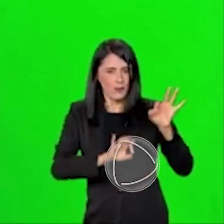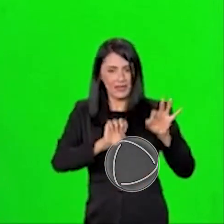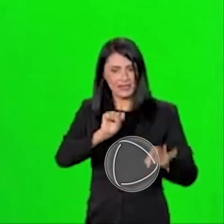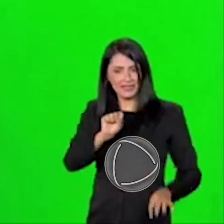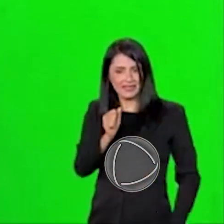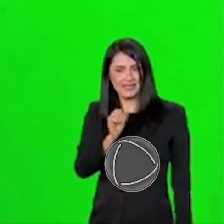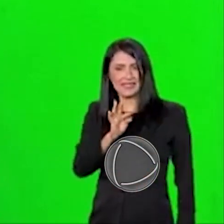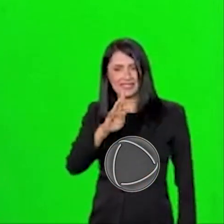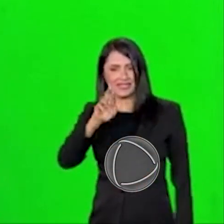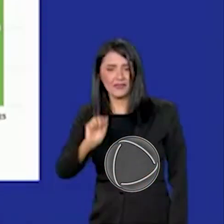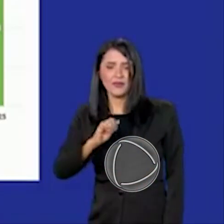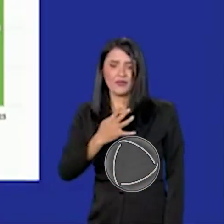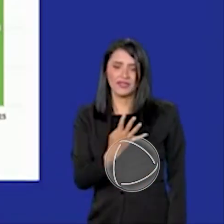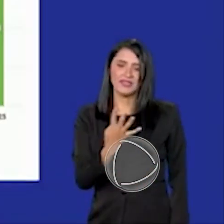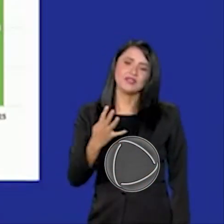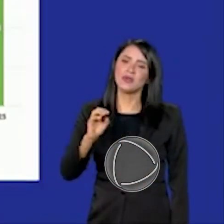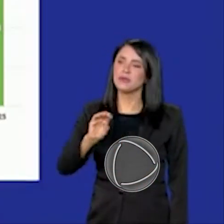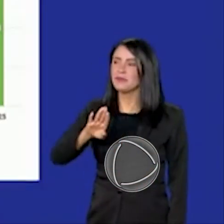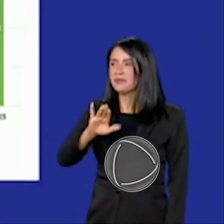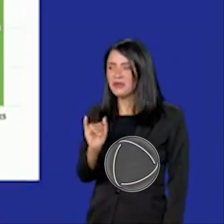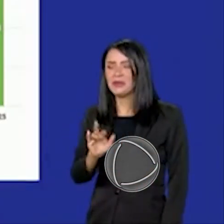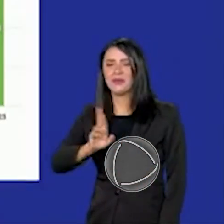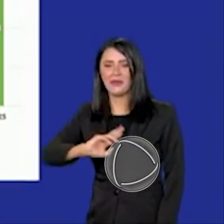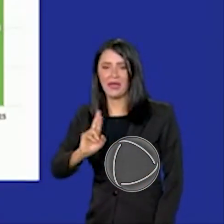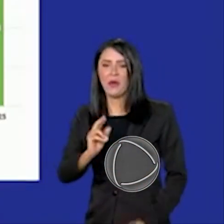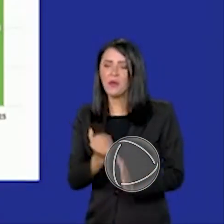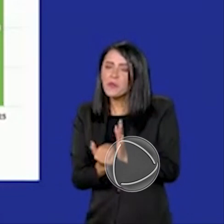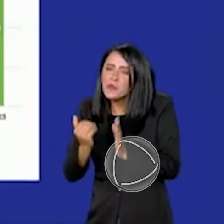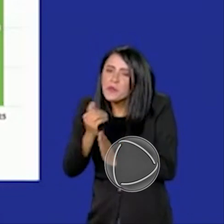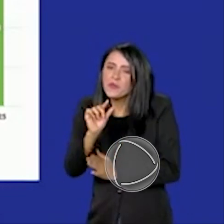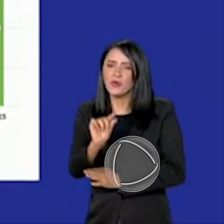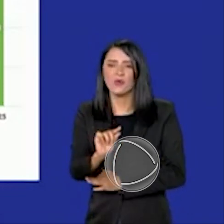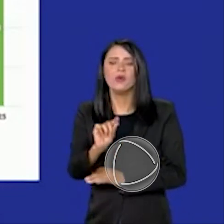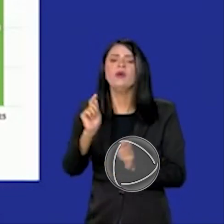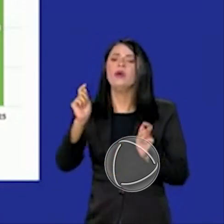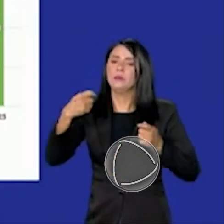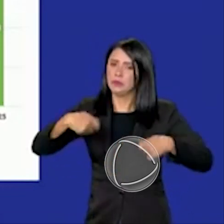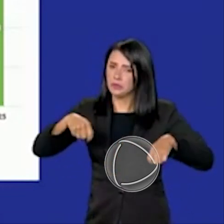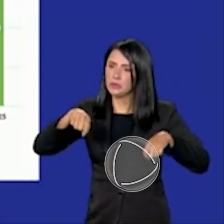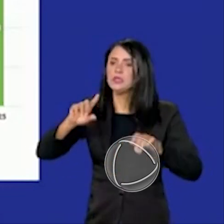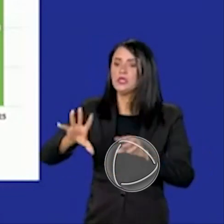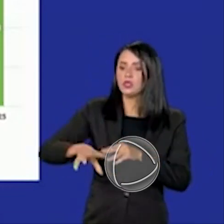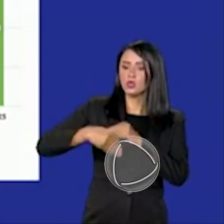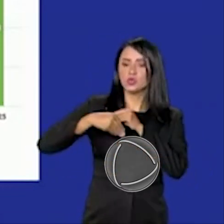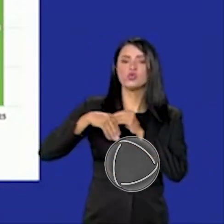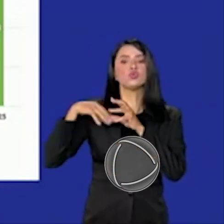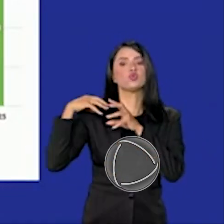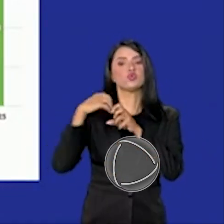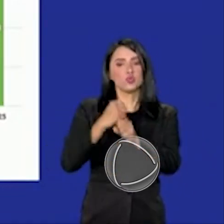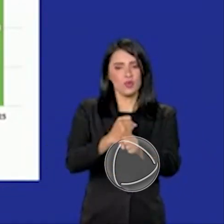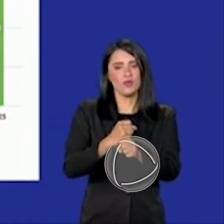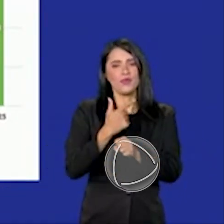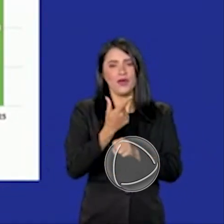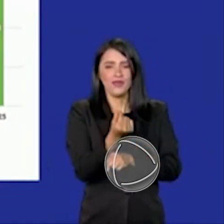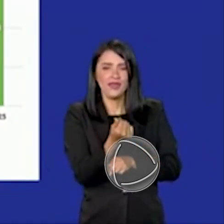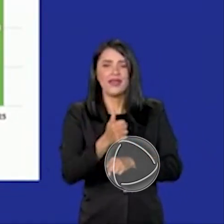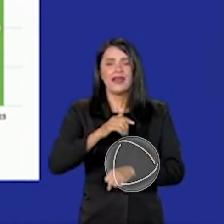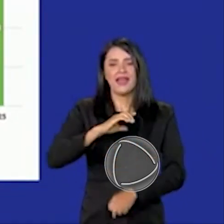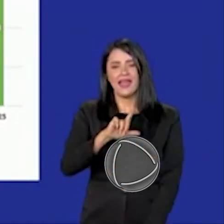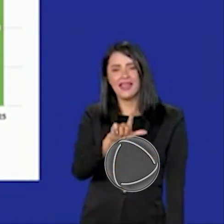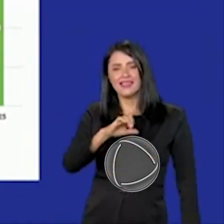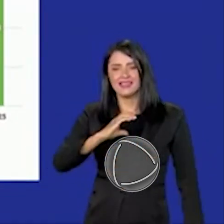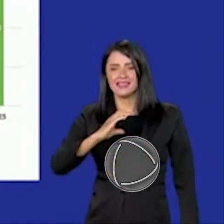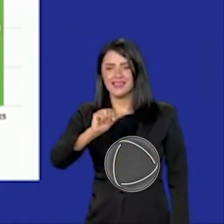440 bilhões de reais, pouco mais que isso, deve sim se somar os recursos da LCA,